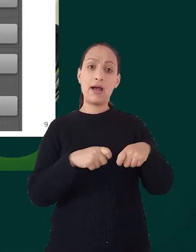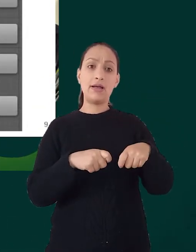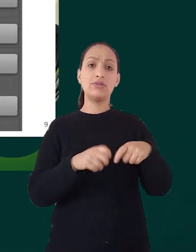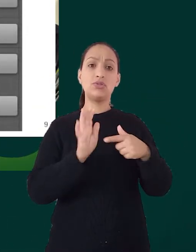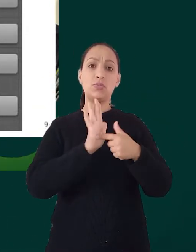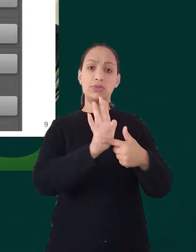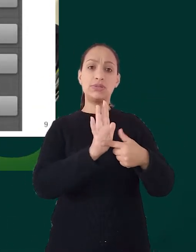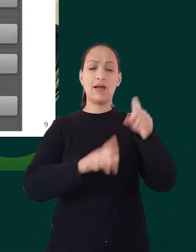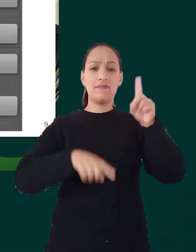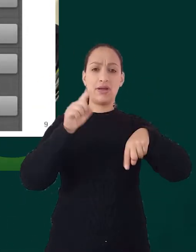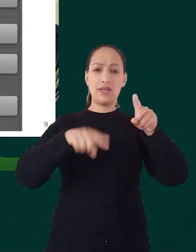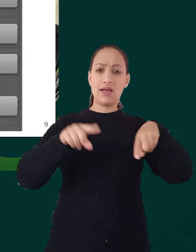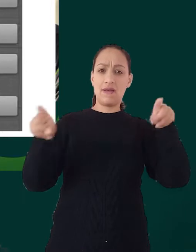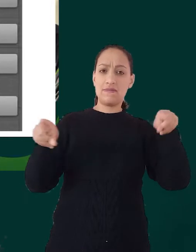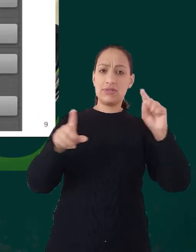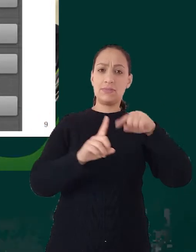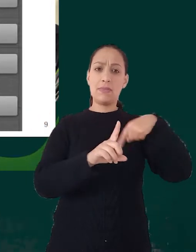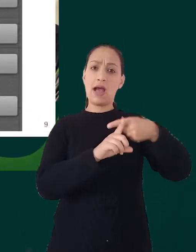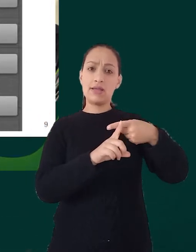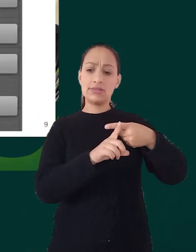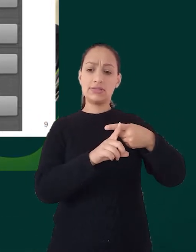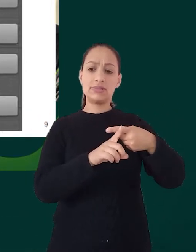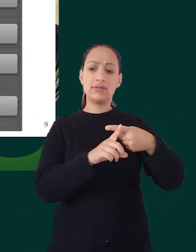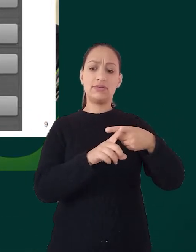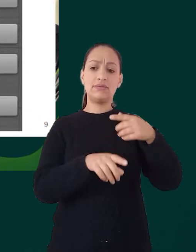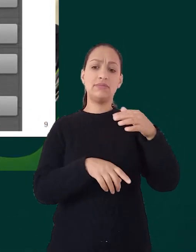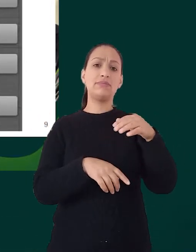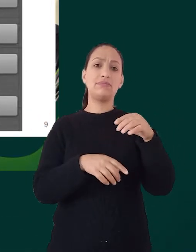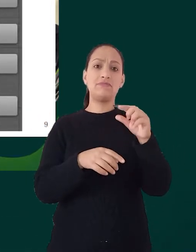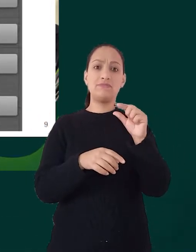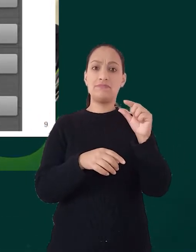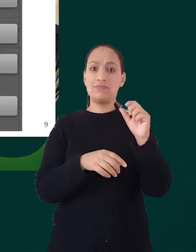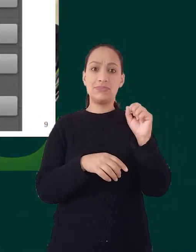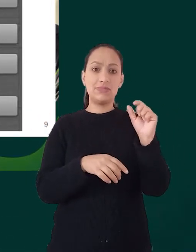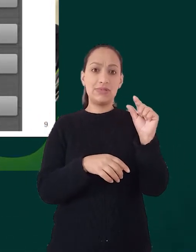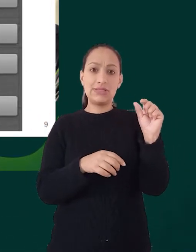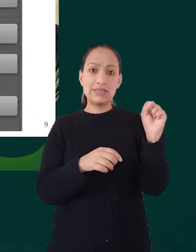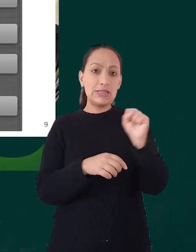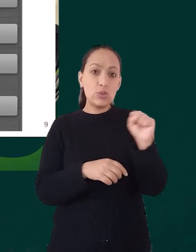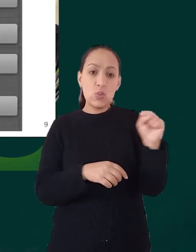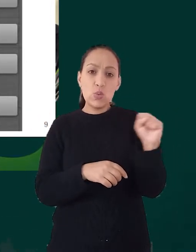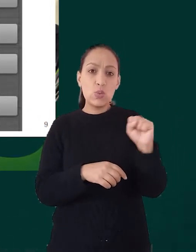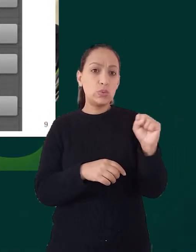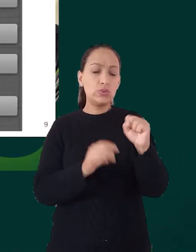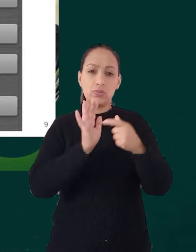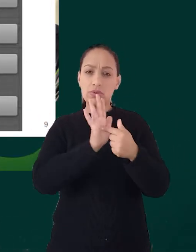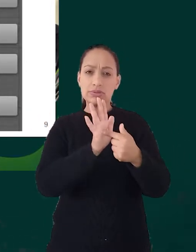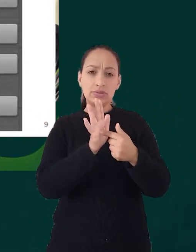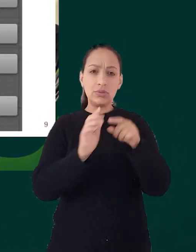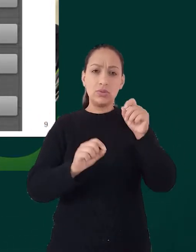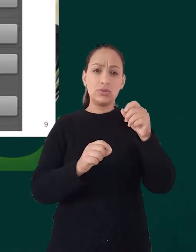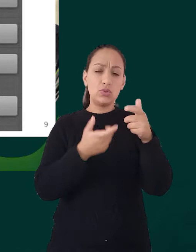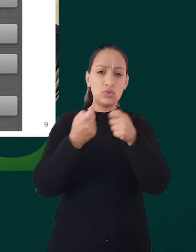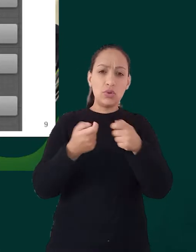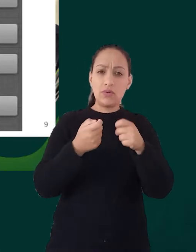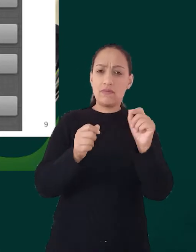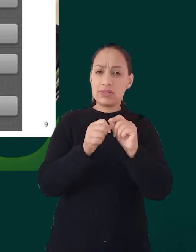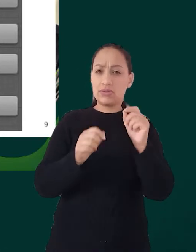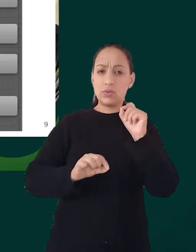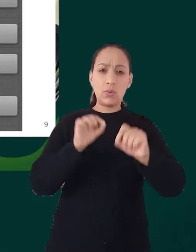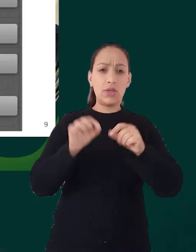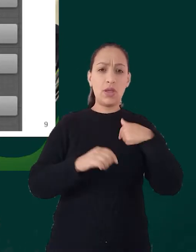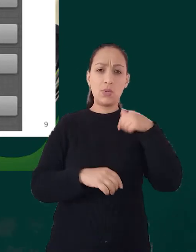mais variáveis, mais frações de segundo daquele jogo, fazendo com que eu consiga, então,